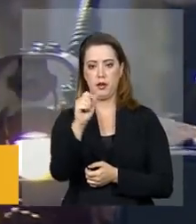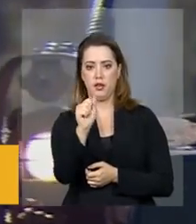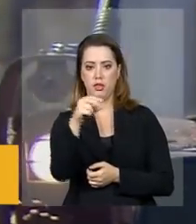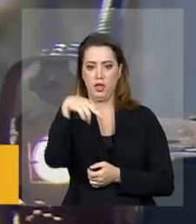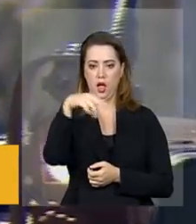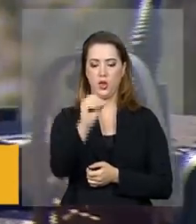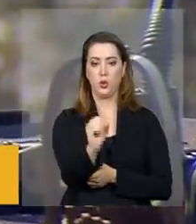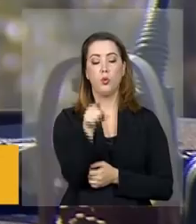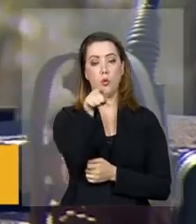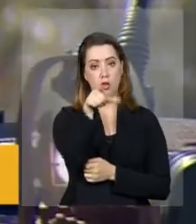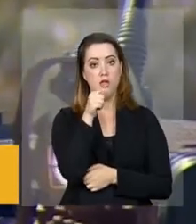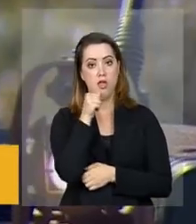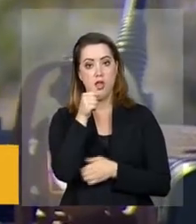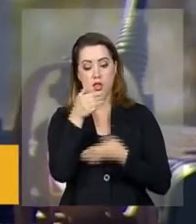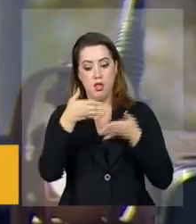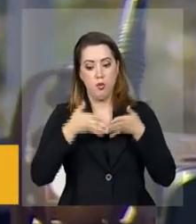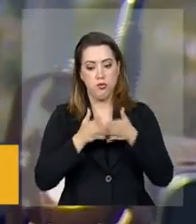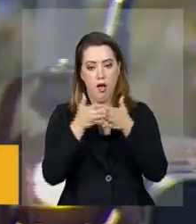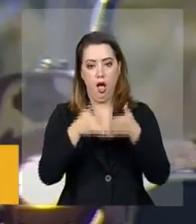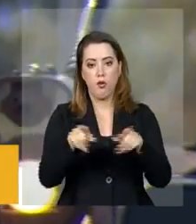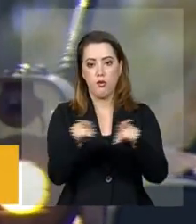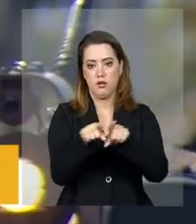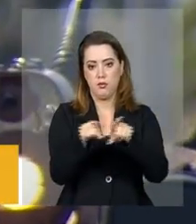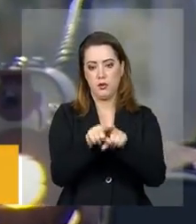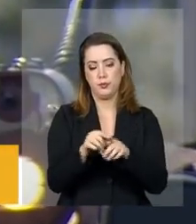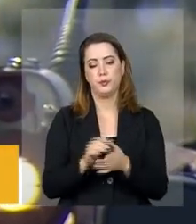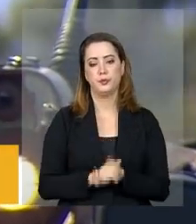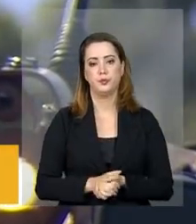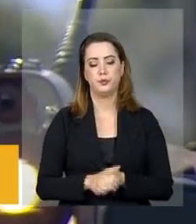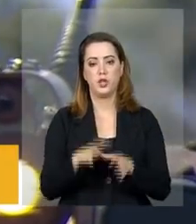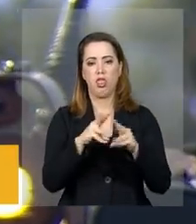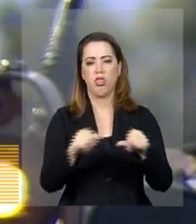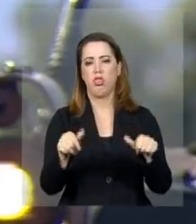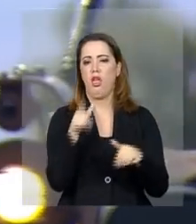É um carro anfíbio. Quantos veículos desse o governo, o exército tem?